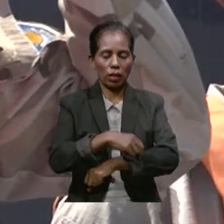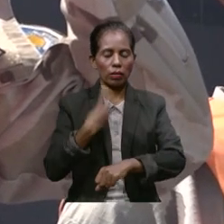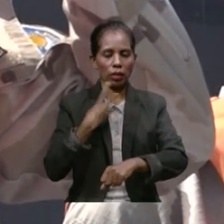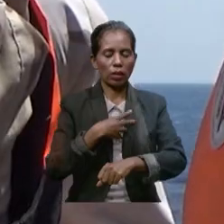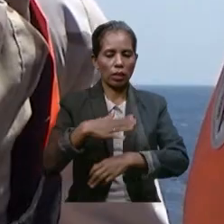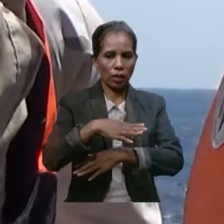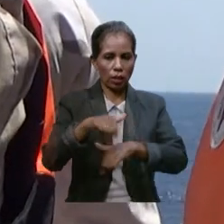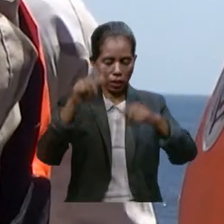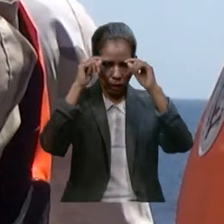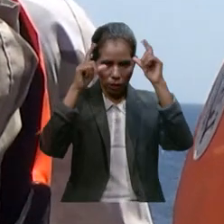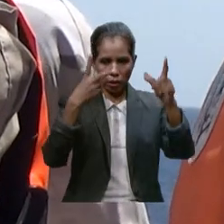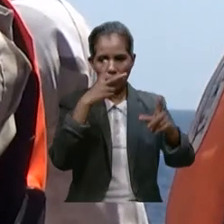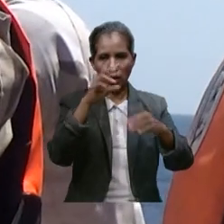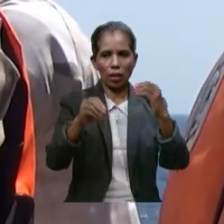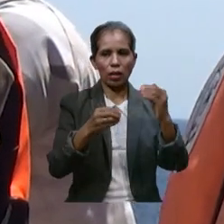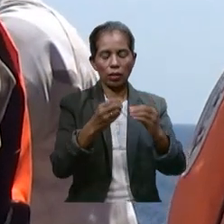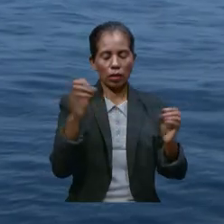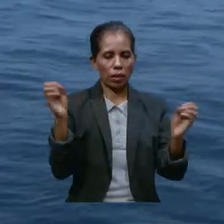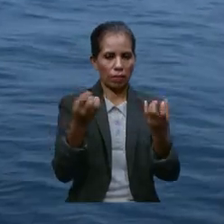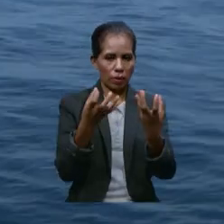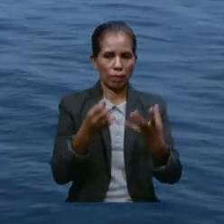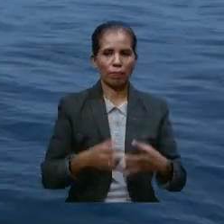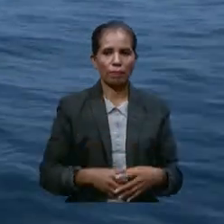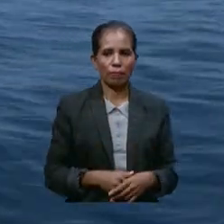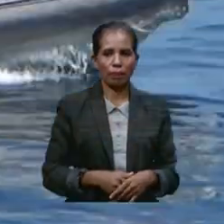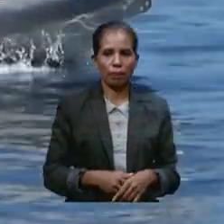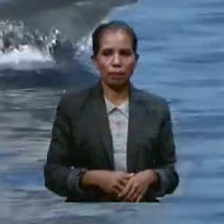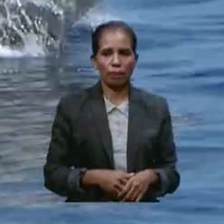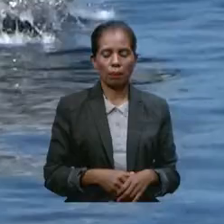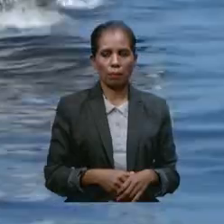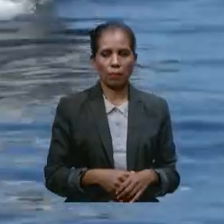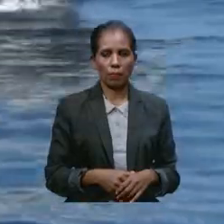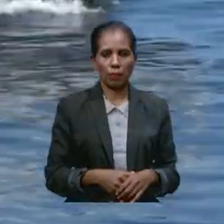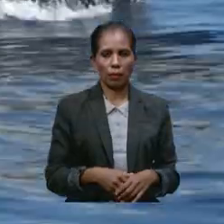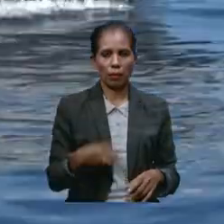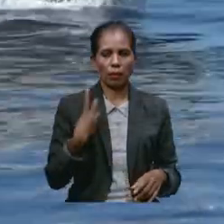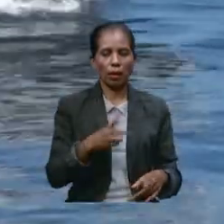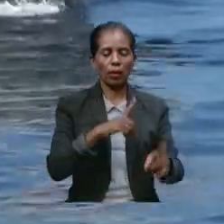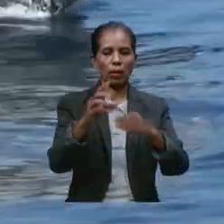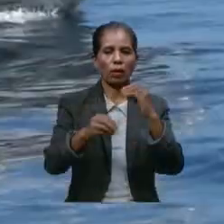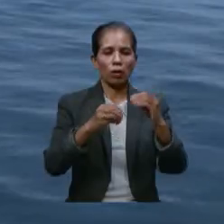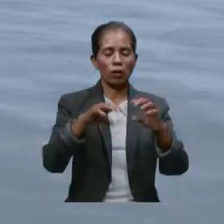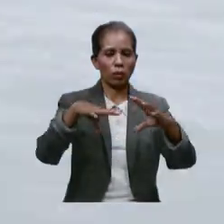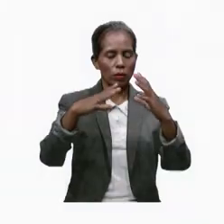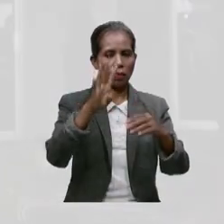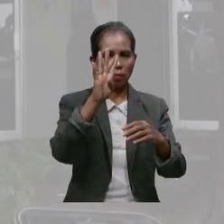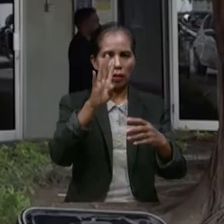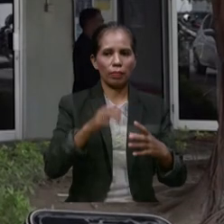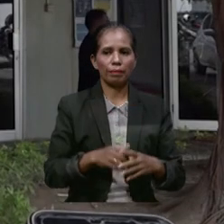Timor, tamba recurso ato halo controle la suficiente. Ini sukera sita kuliah, Comissão B,